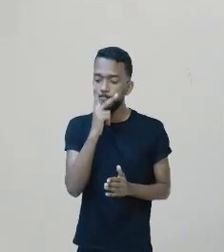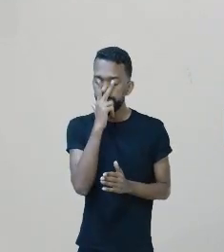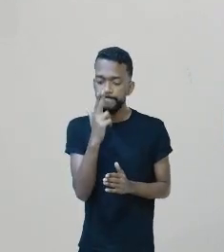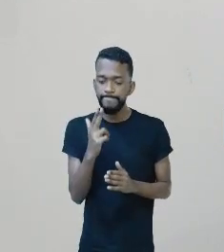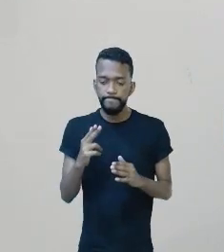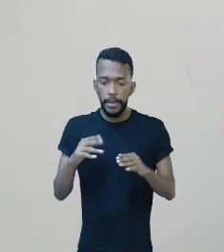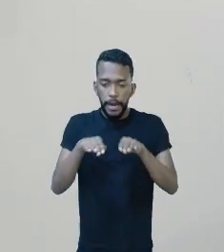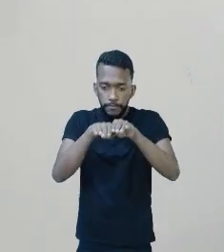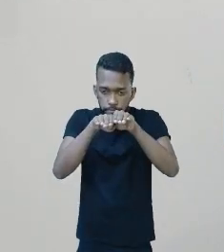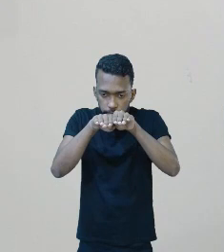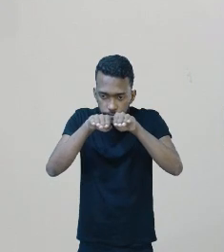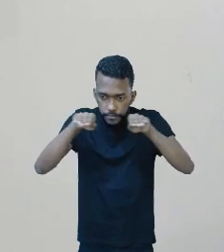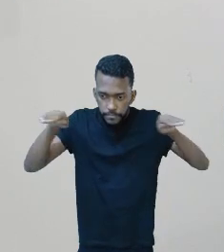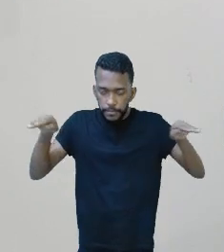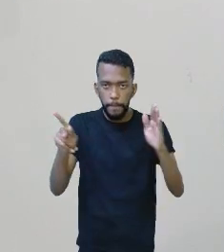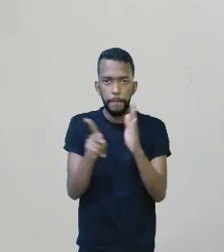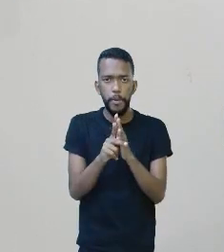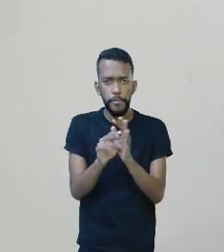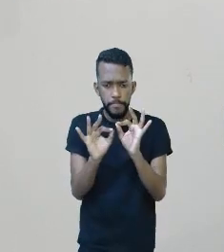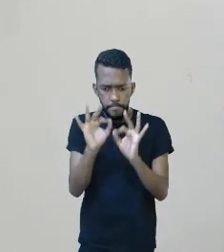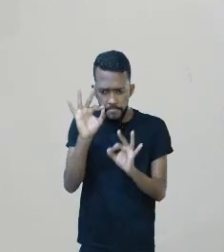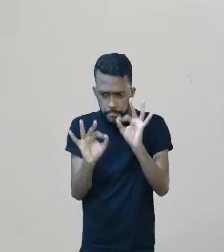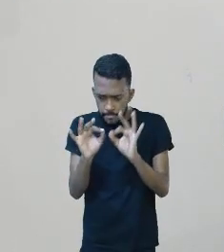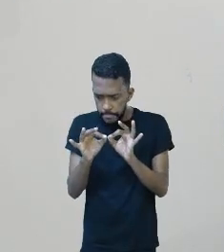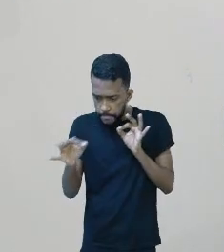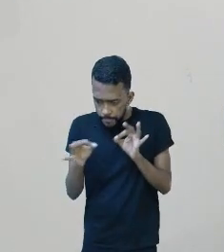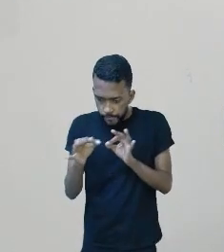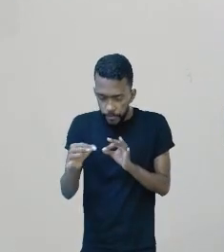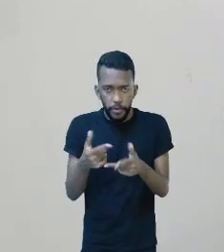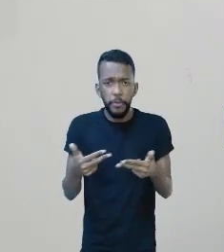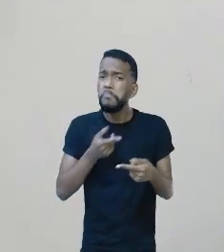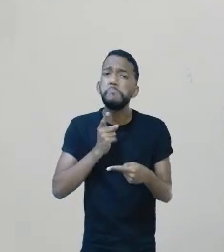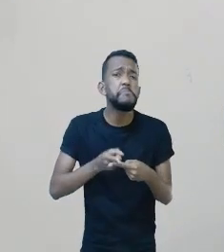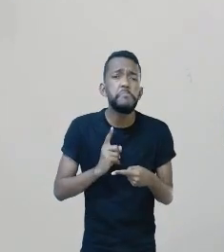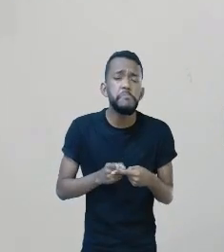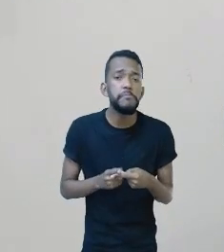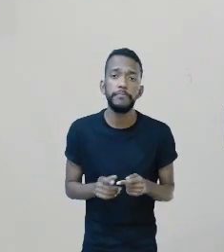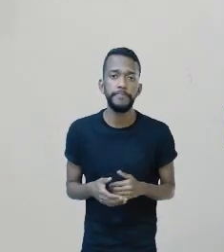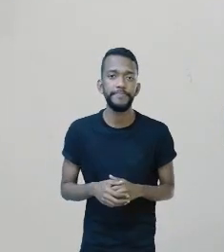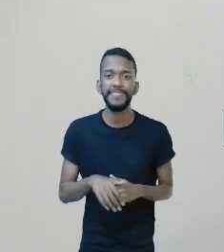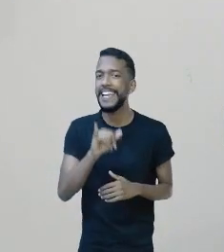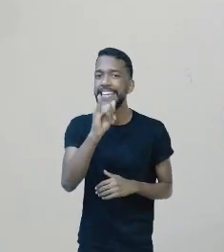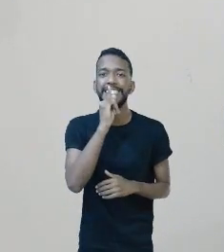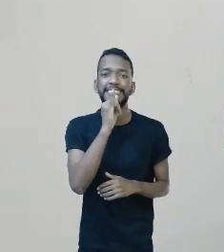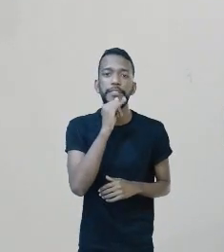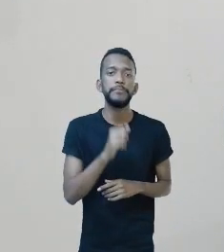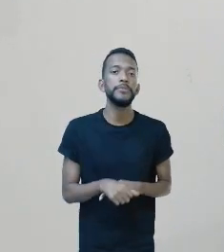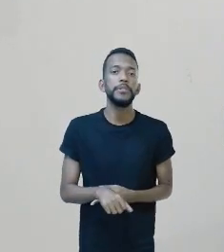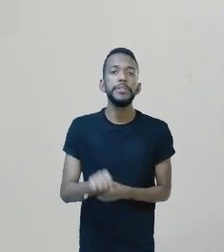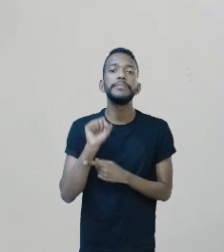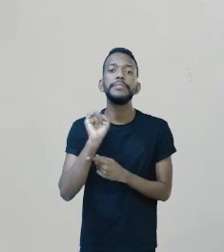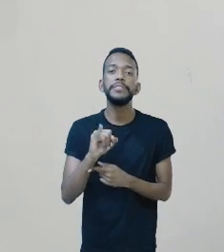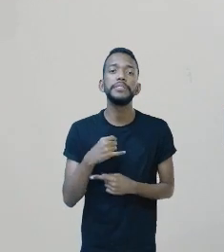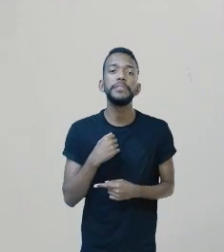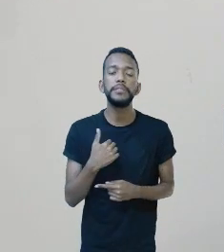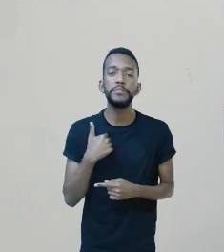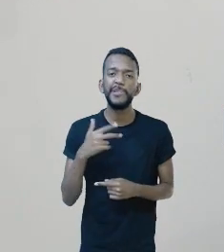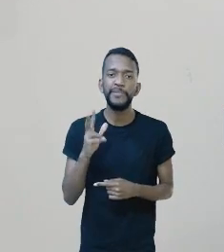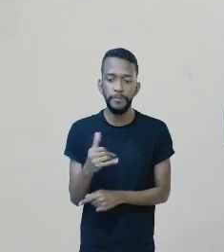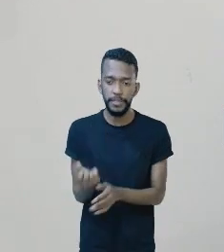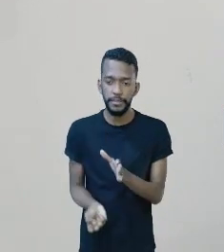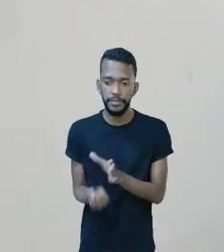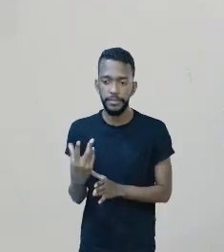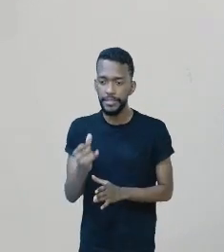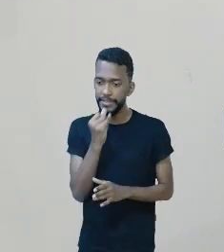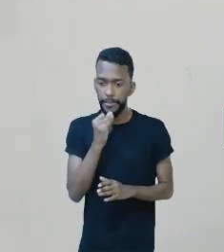alinhe essa questão da medição. Por que, professora, a senhora está dizendo isso? Se eu fosse fazer uma barra